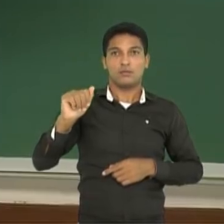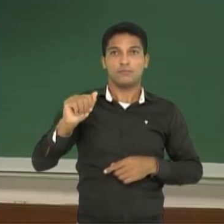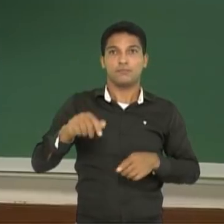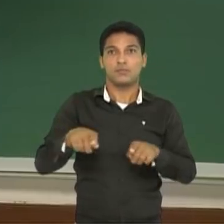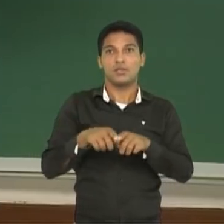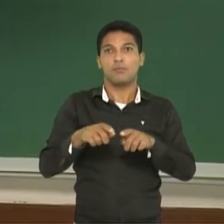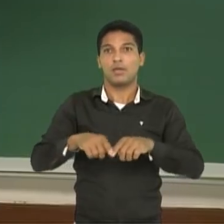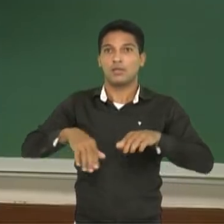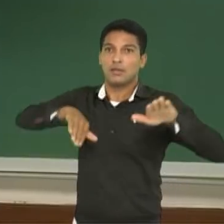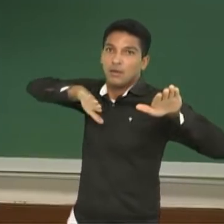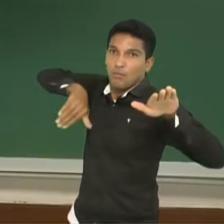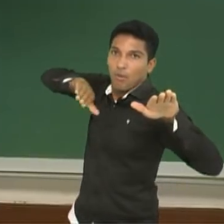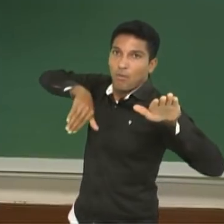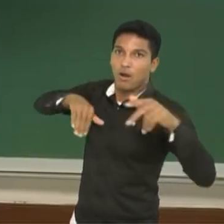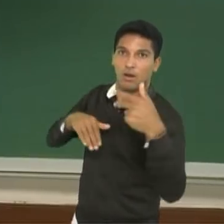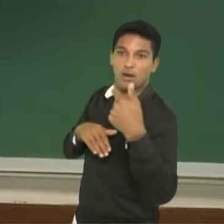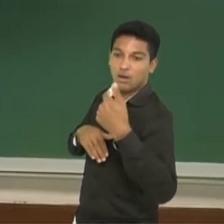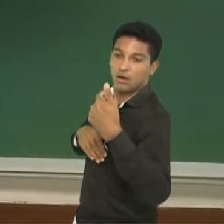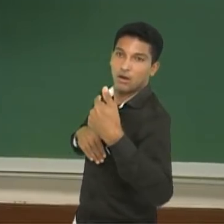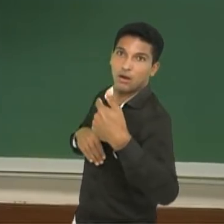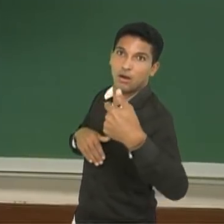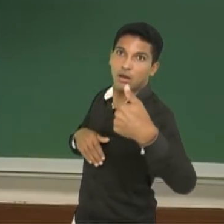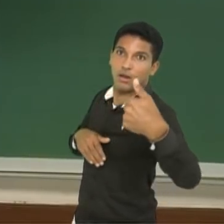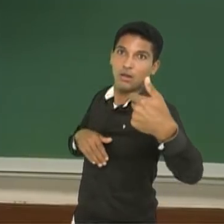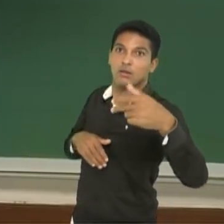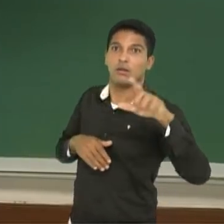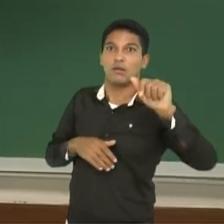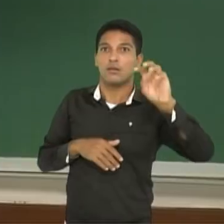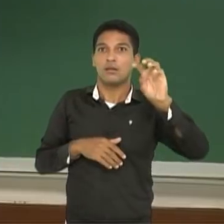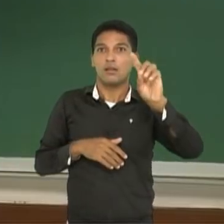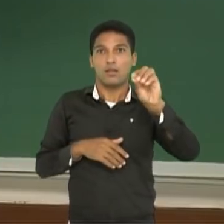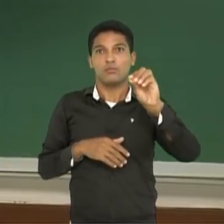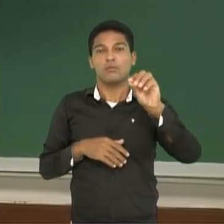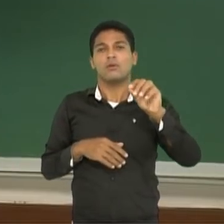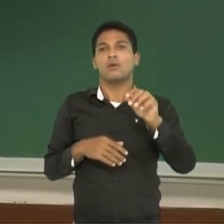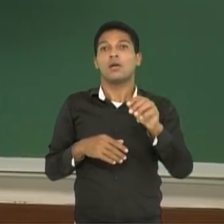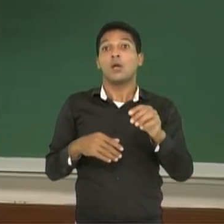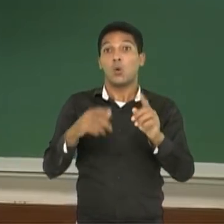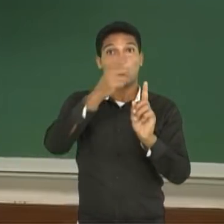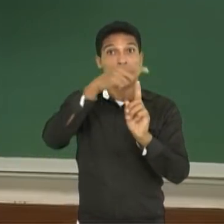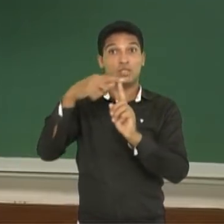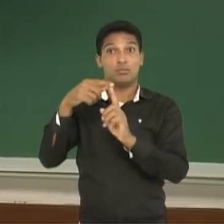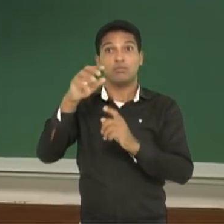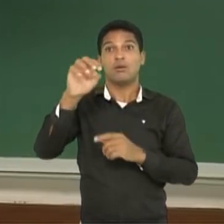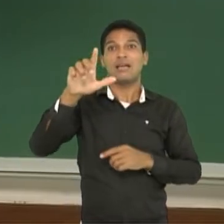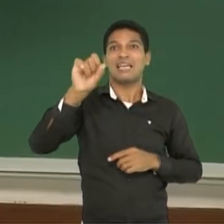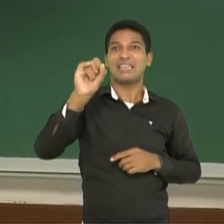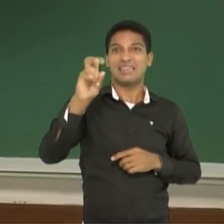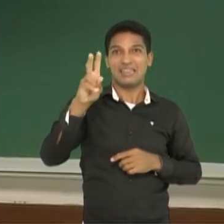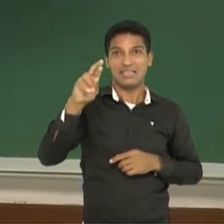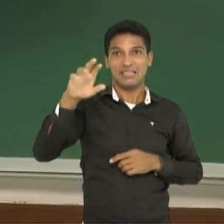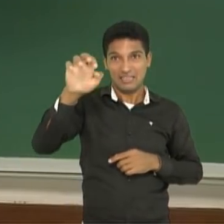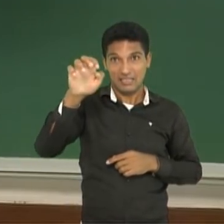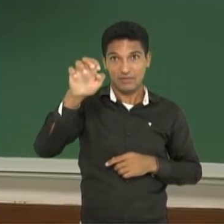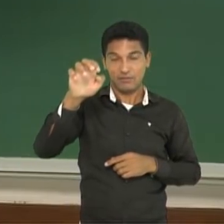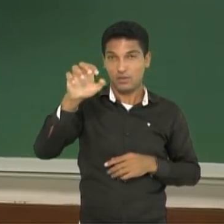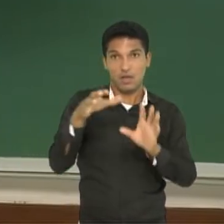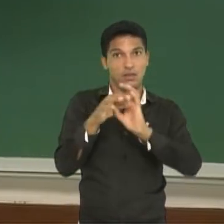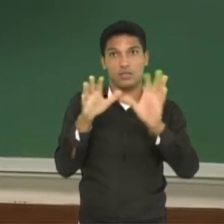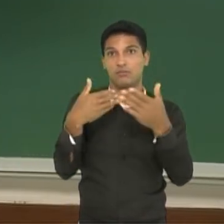conseguido. Então, quem consegue ser mais rápido na piscina é o que acaba vencendo a